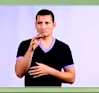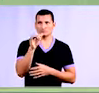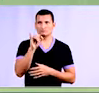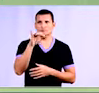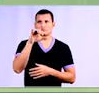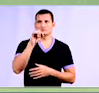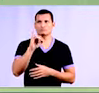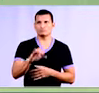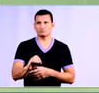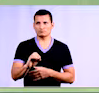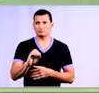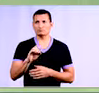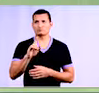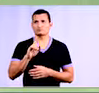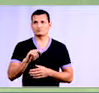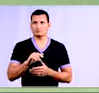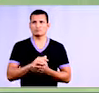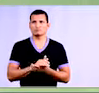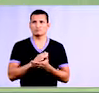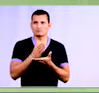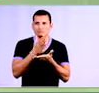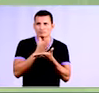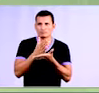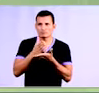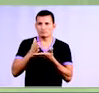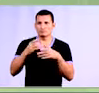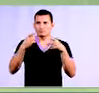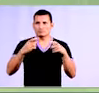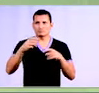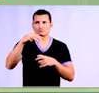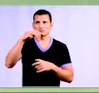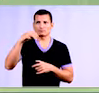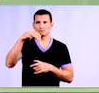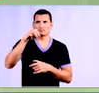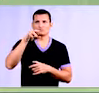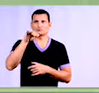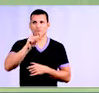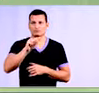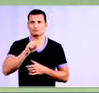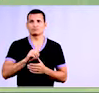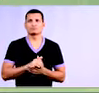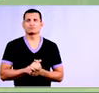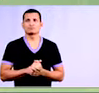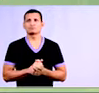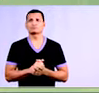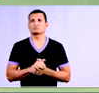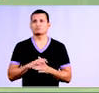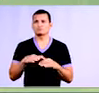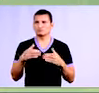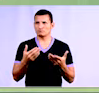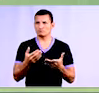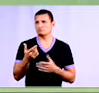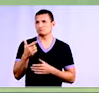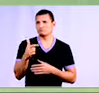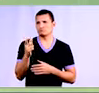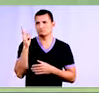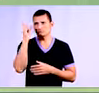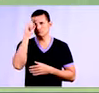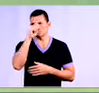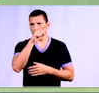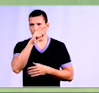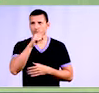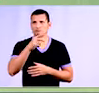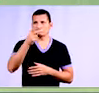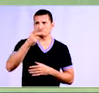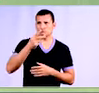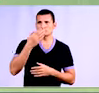físico. São as posições reais de memória. Então, eu vejo que não tem muita dificuldade com relação a esses